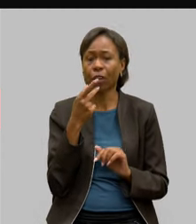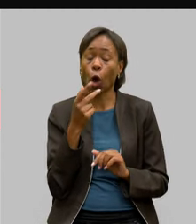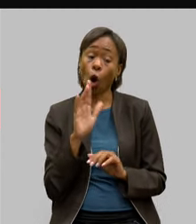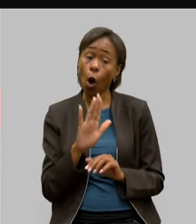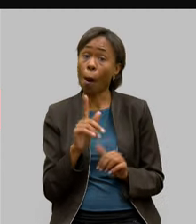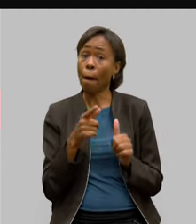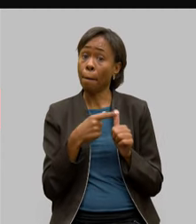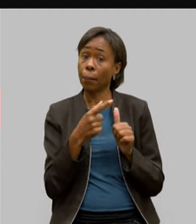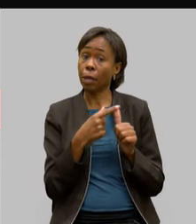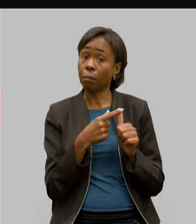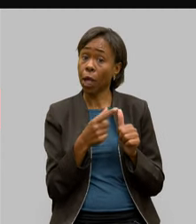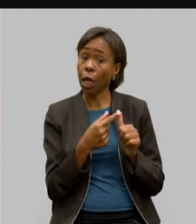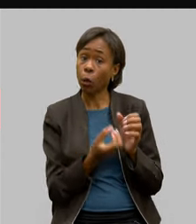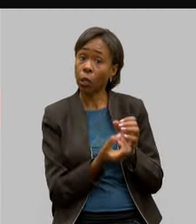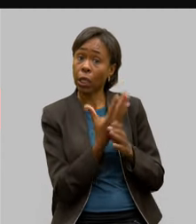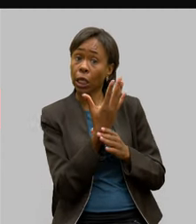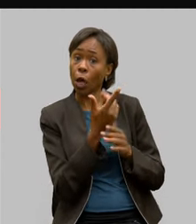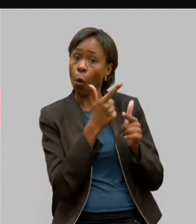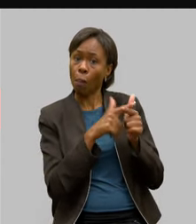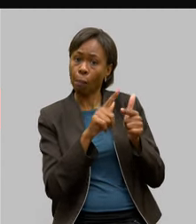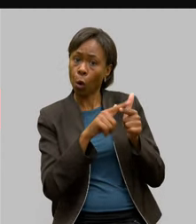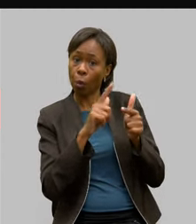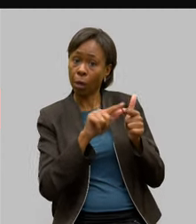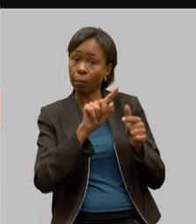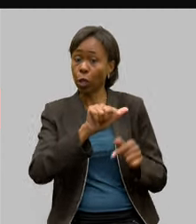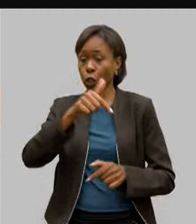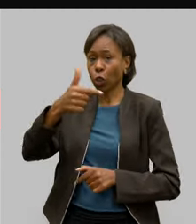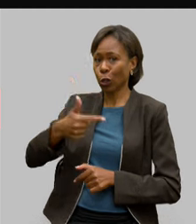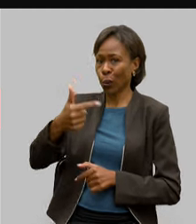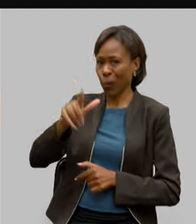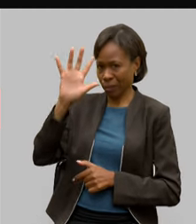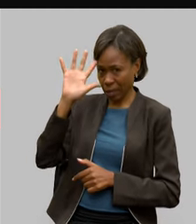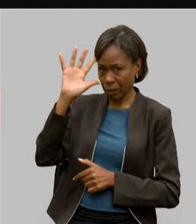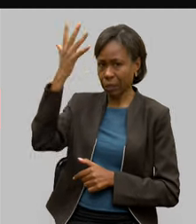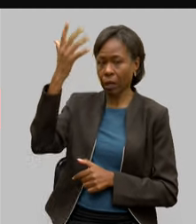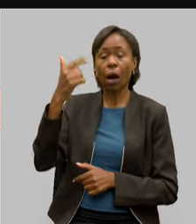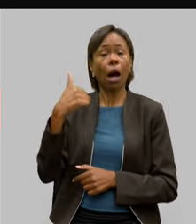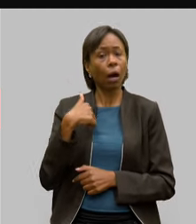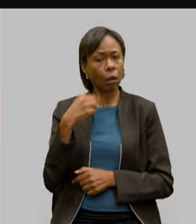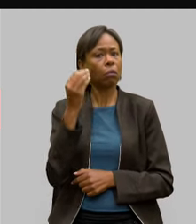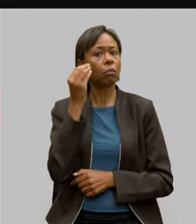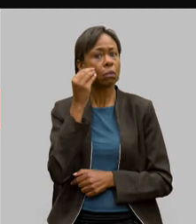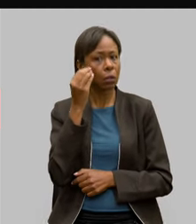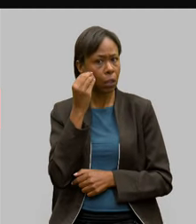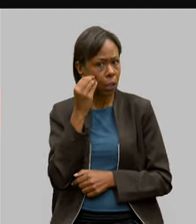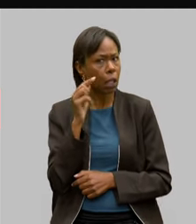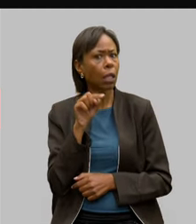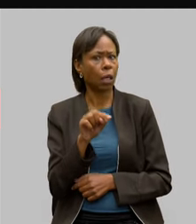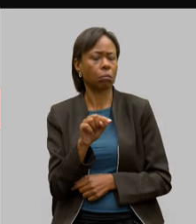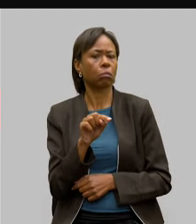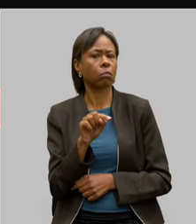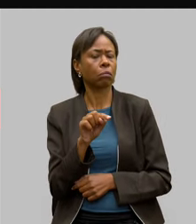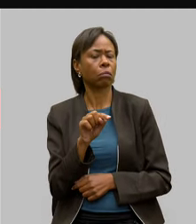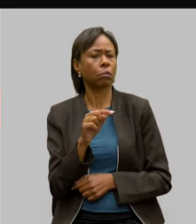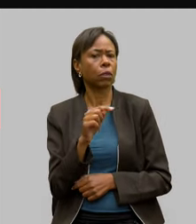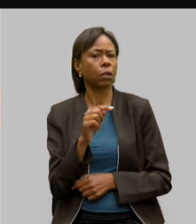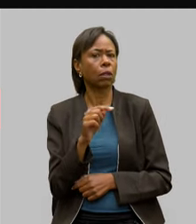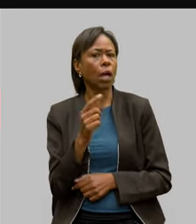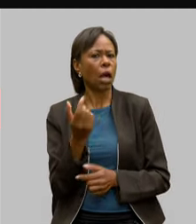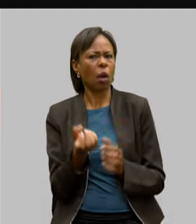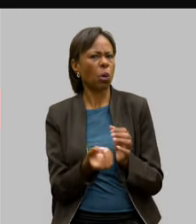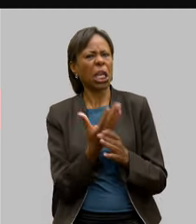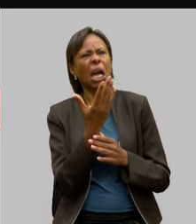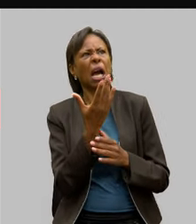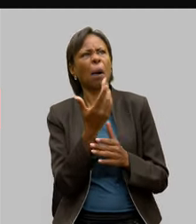você cria o problema depois você arranja a solução E aí eu tentei fazer isso né falei assim eu não vou criar problema não vou